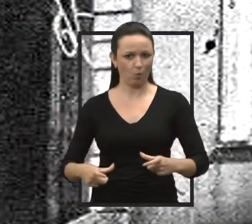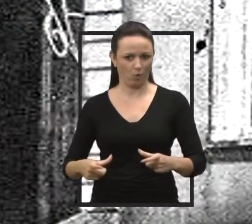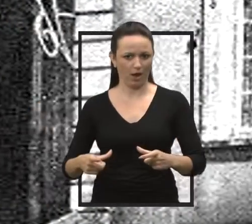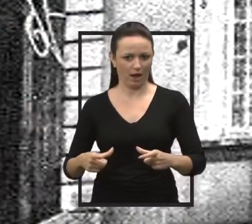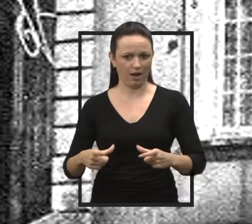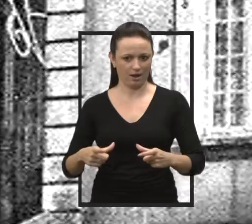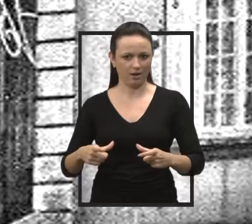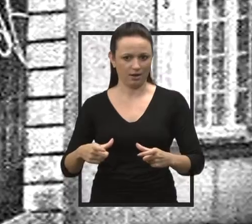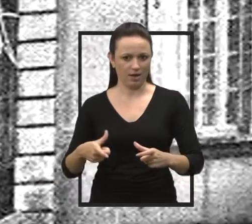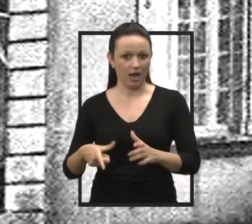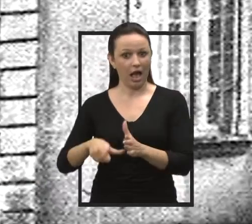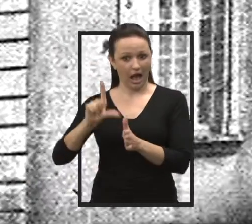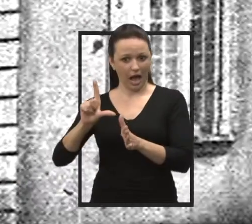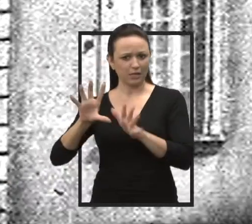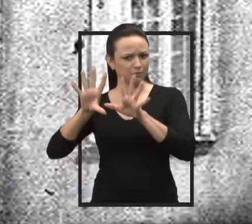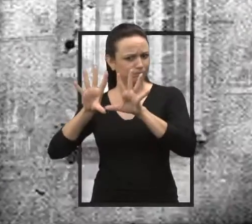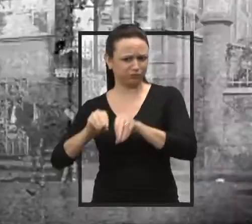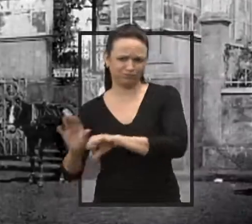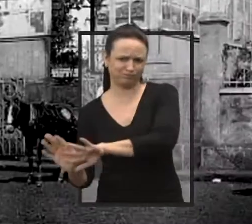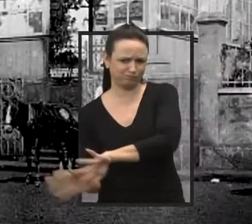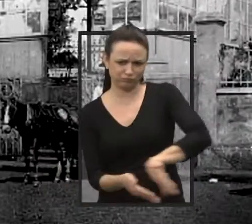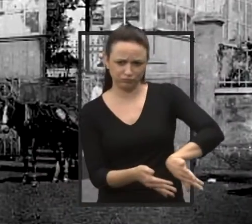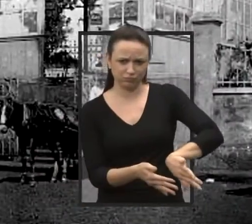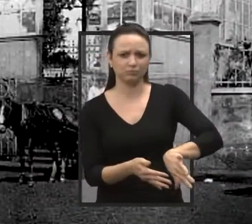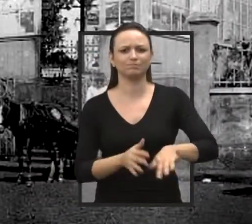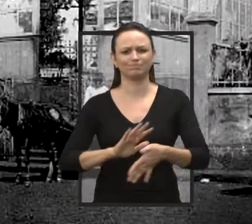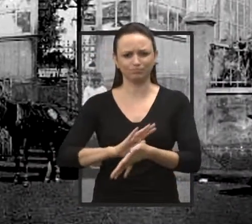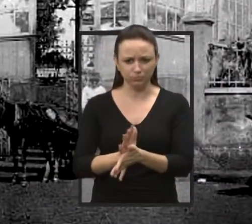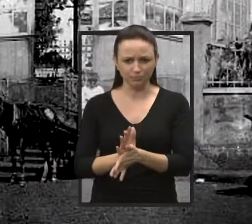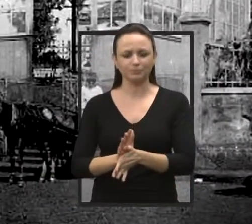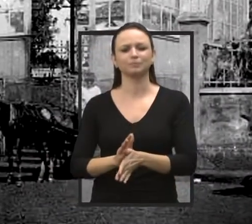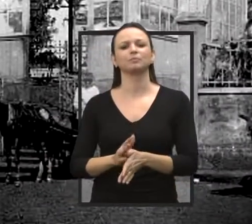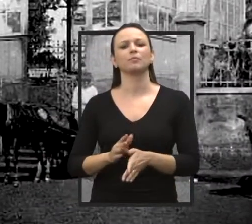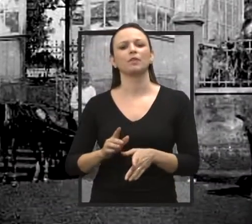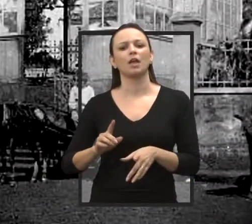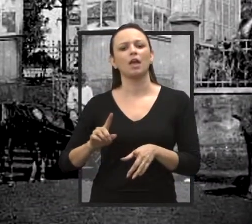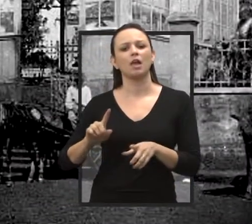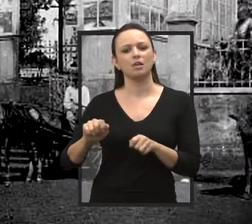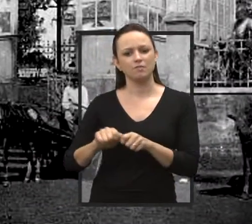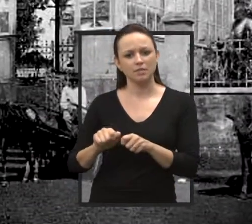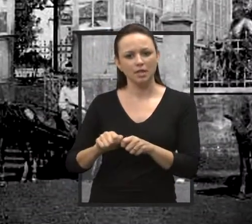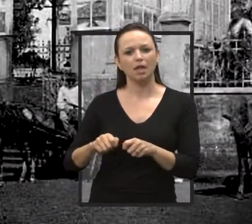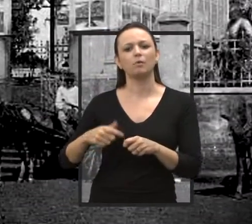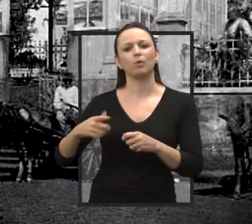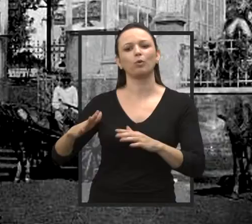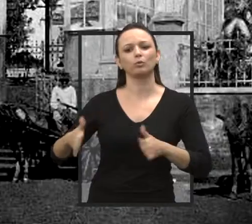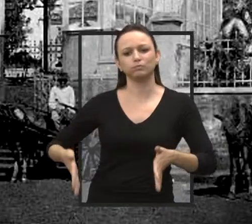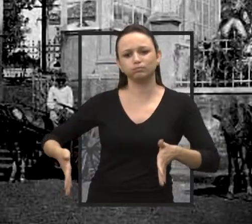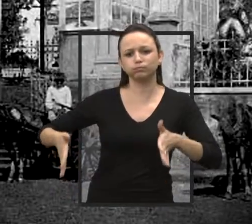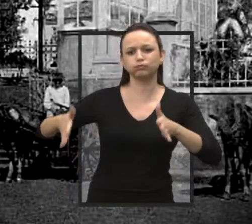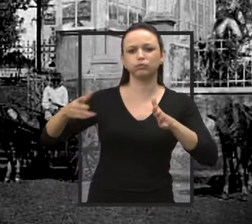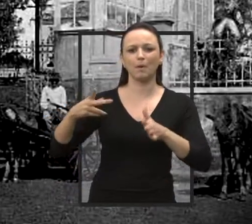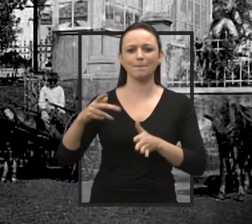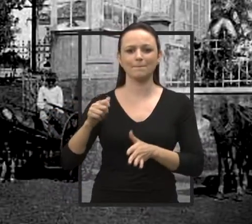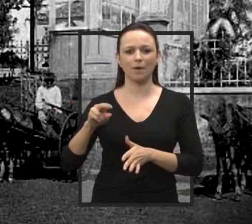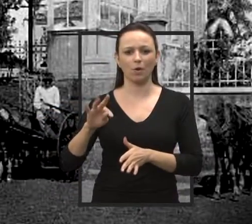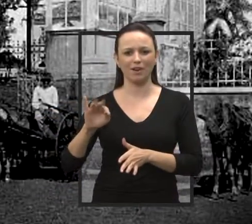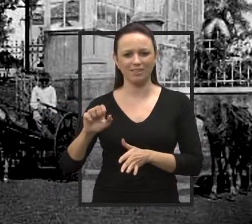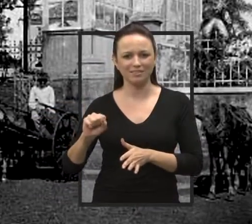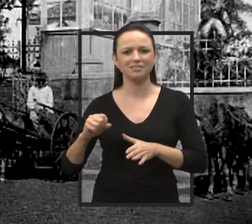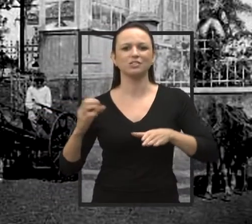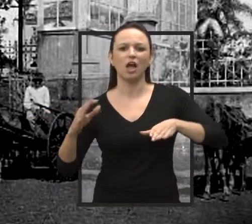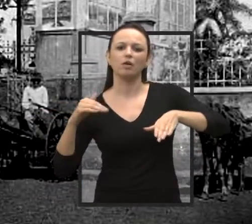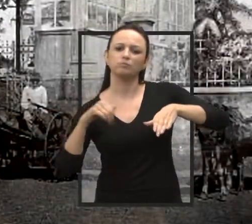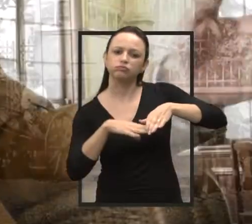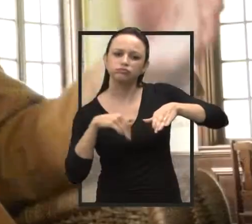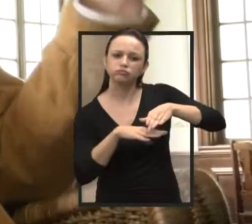Derrubaram a primeira e fizeram a Paulista com o depósito de